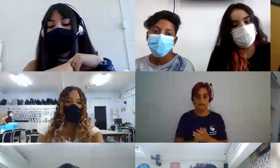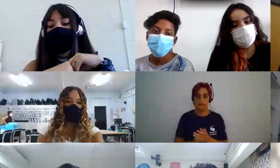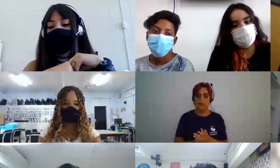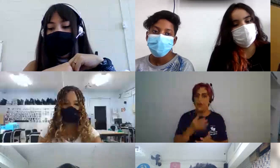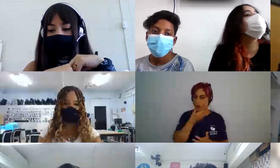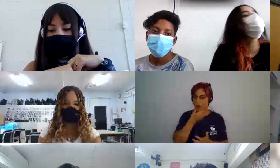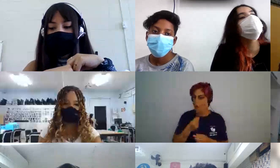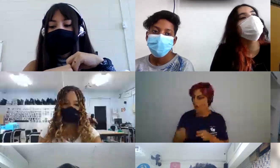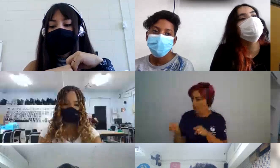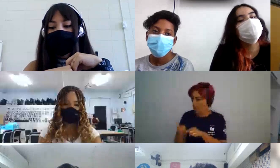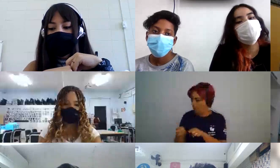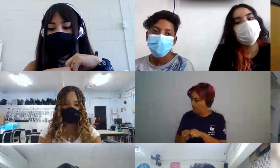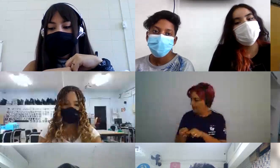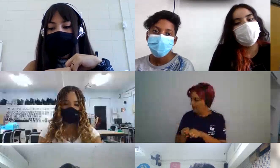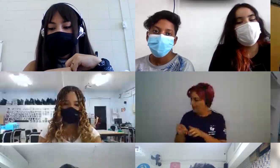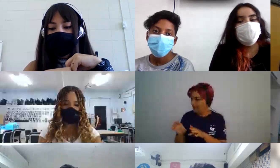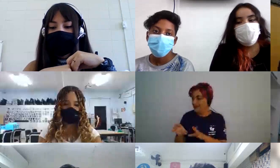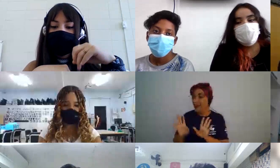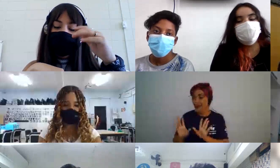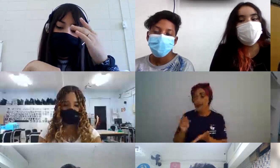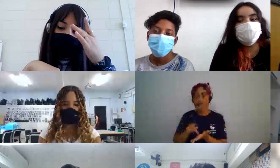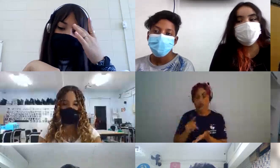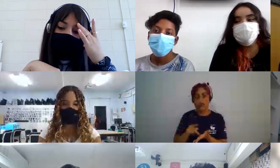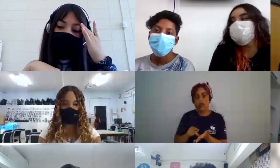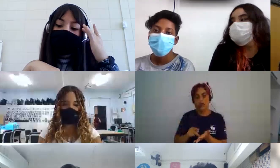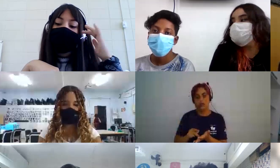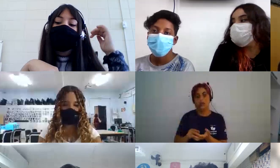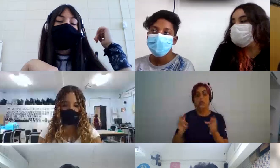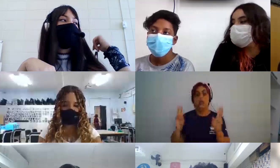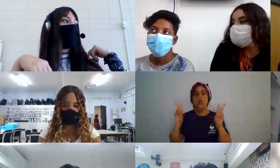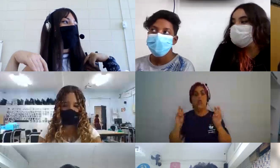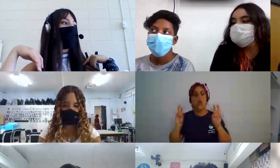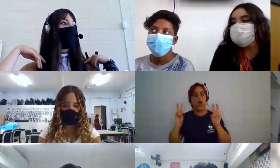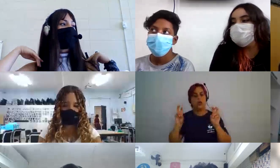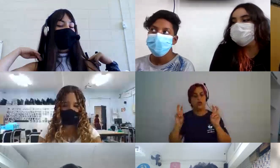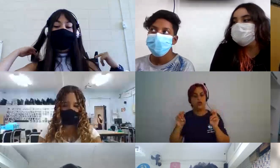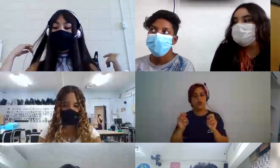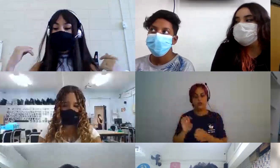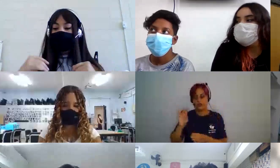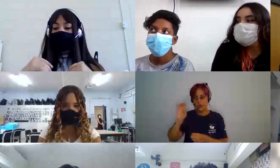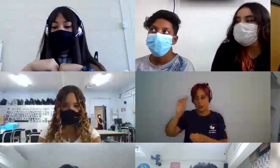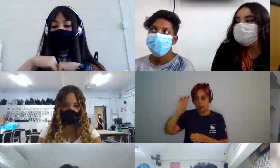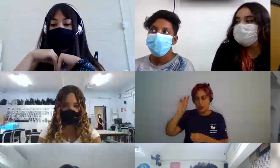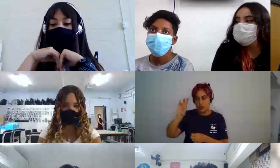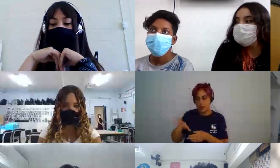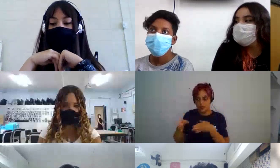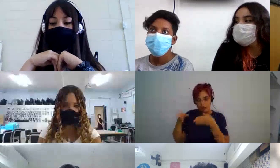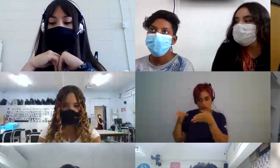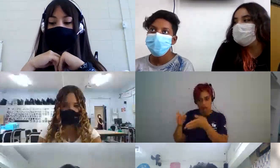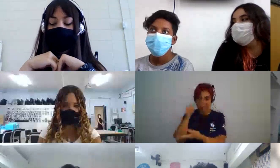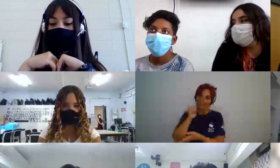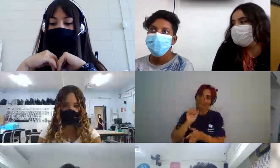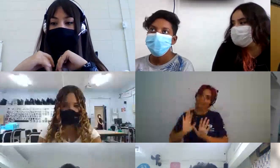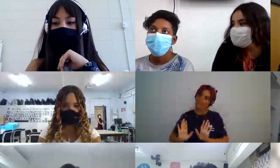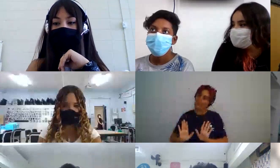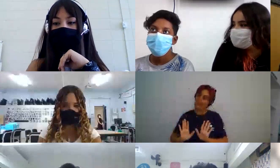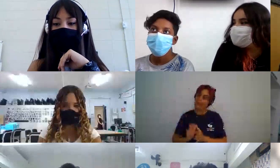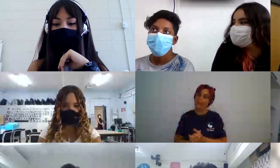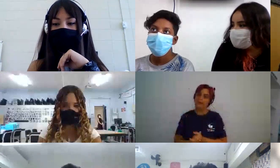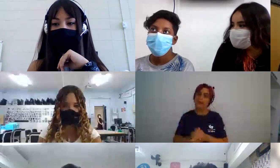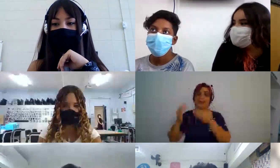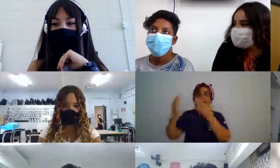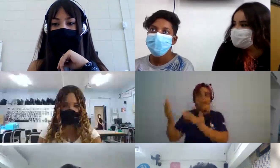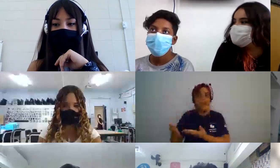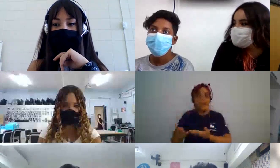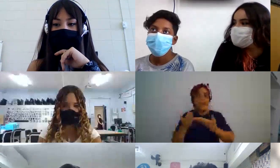também, né, Rayane? Mas ainda é verdade, parece que esse assunto ainda está só no colo da menina. Então, seja muito